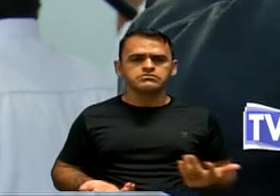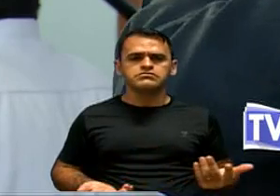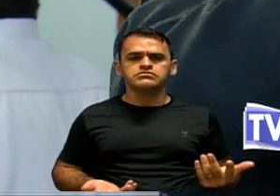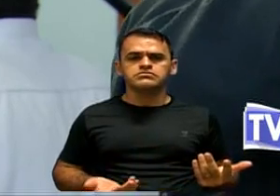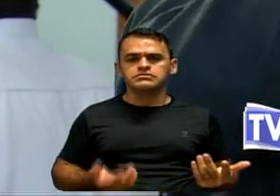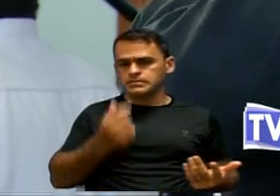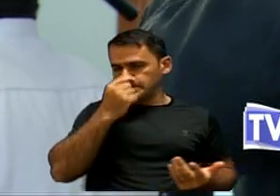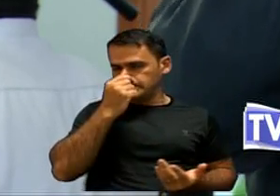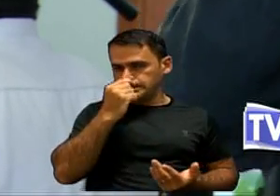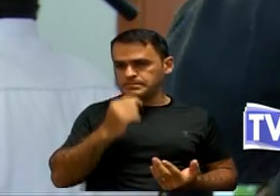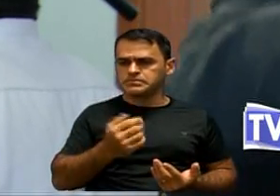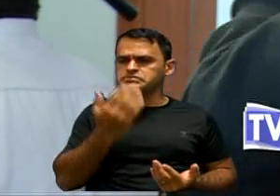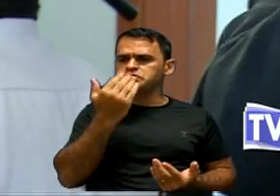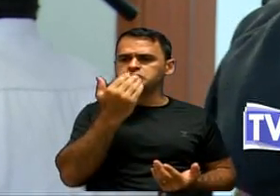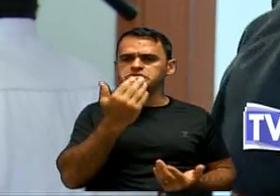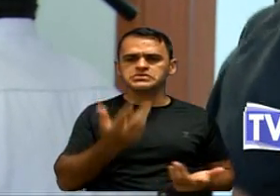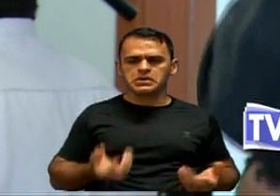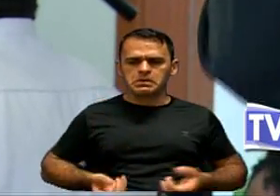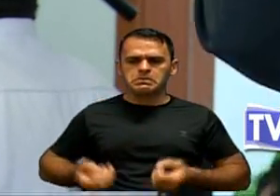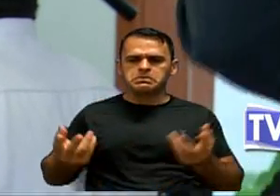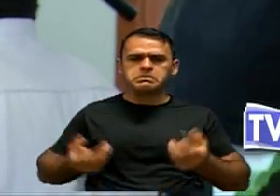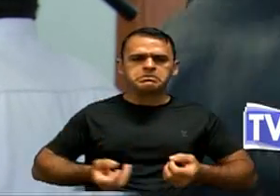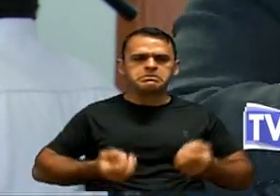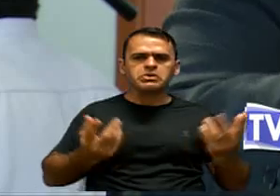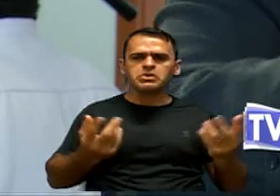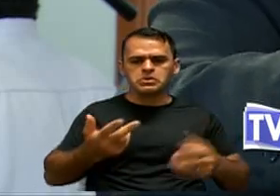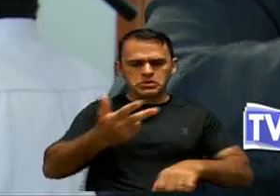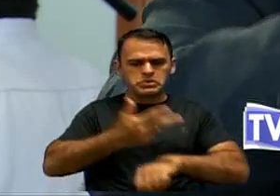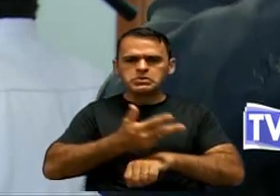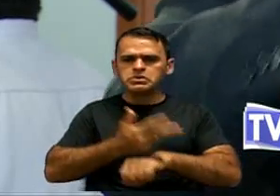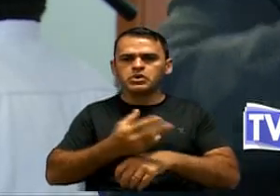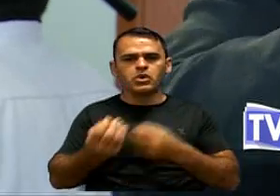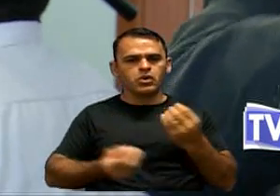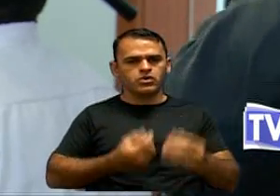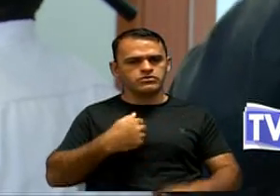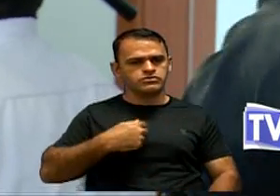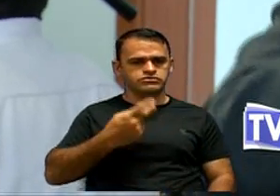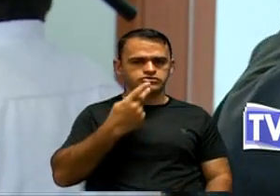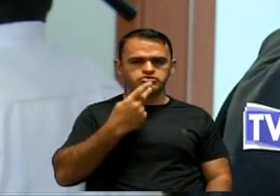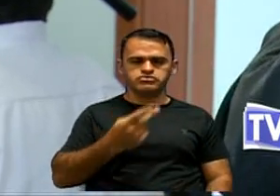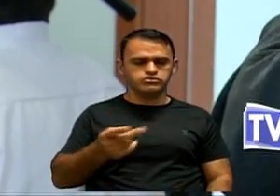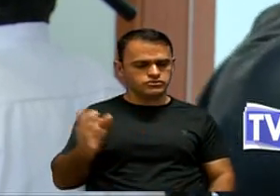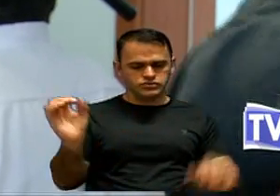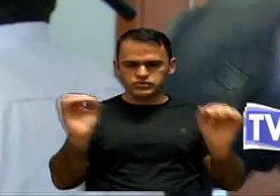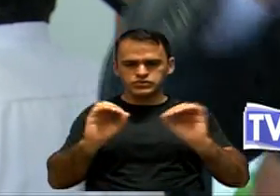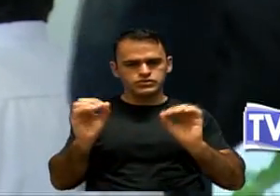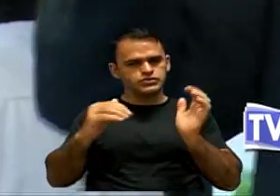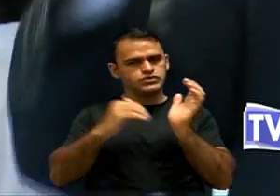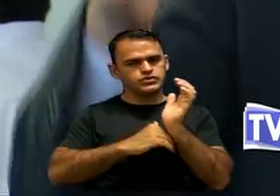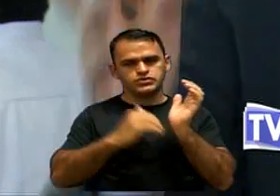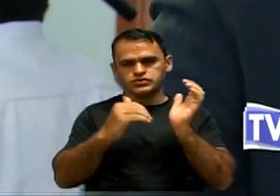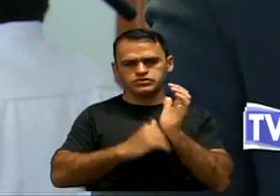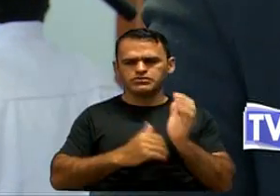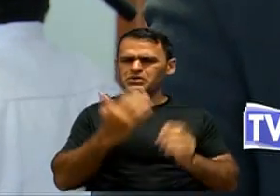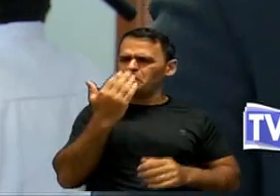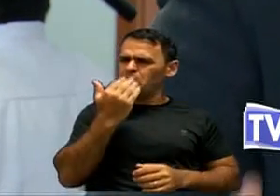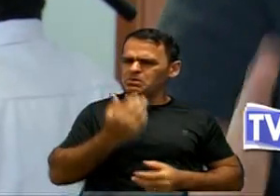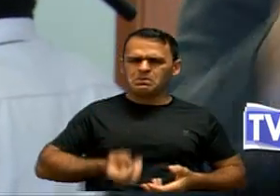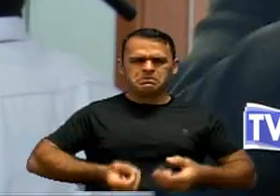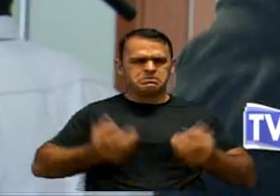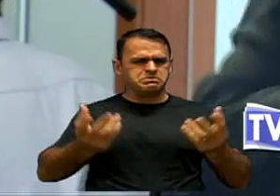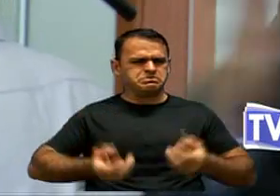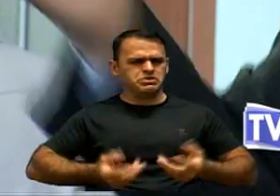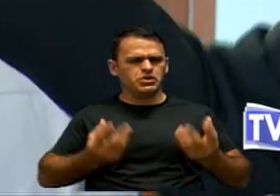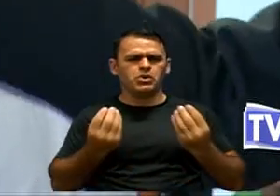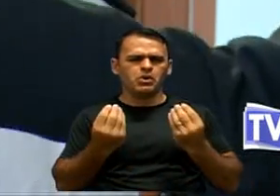era essa alimentação, de onde vem esse vídeo, mas eu não falei, ficou em sigilo. Só que comida sendo desperdiçada,